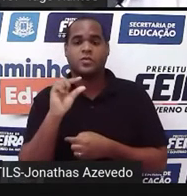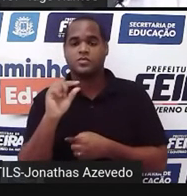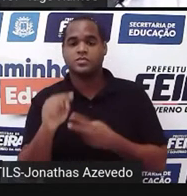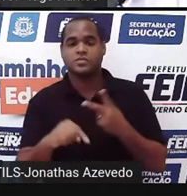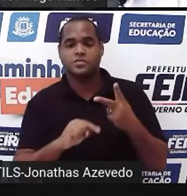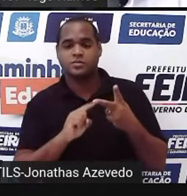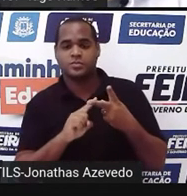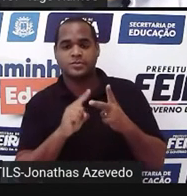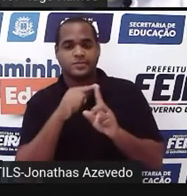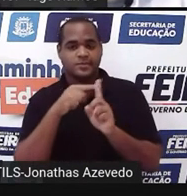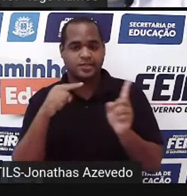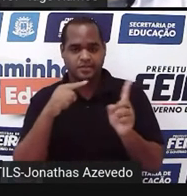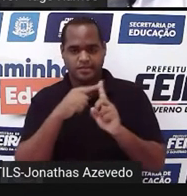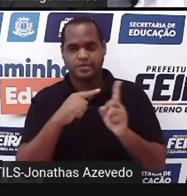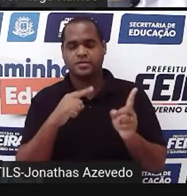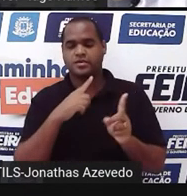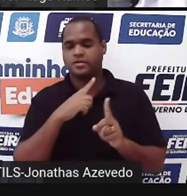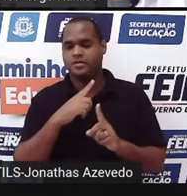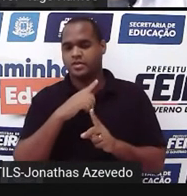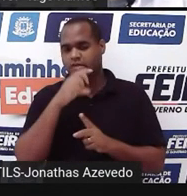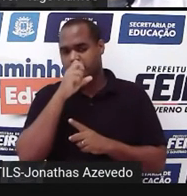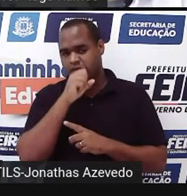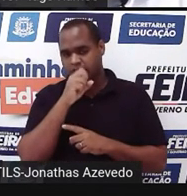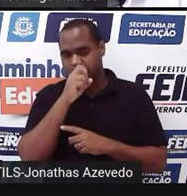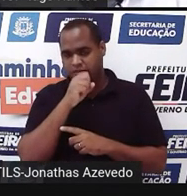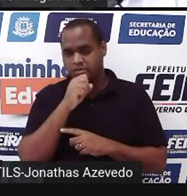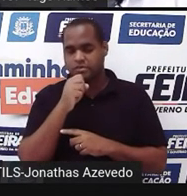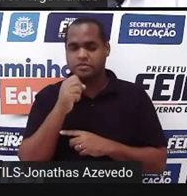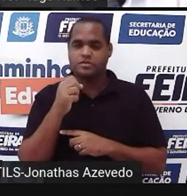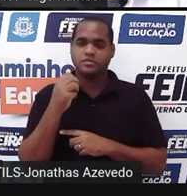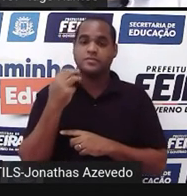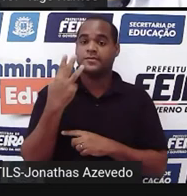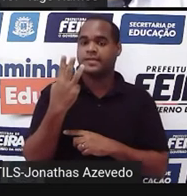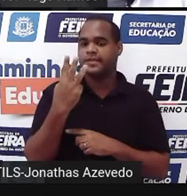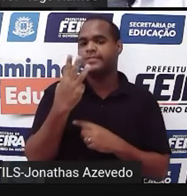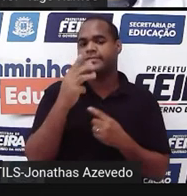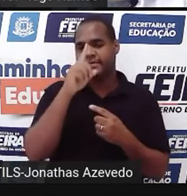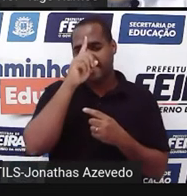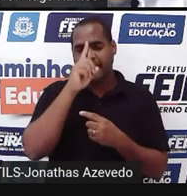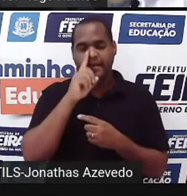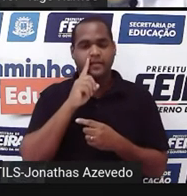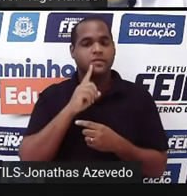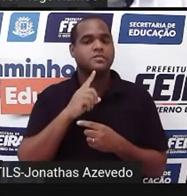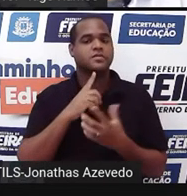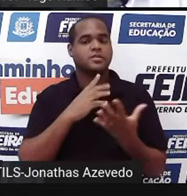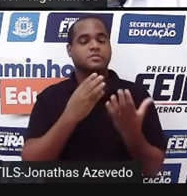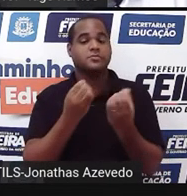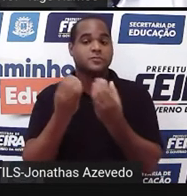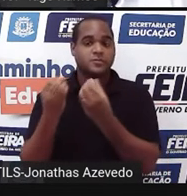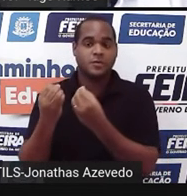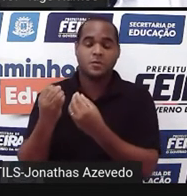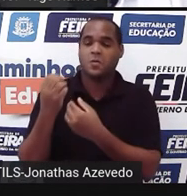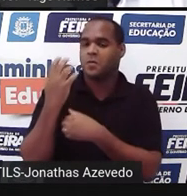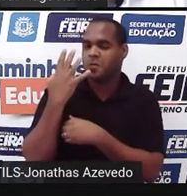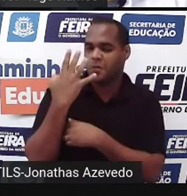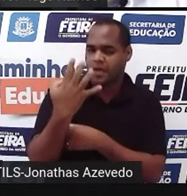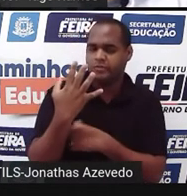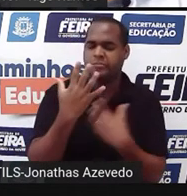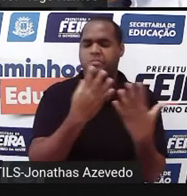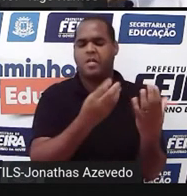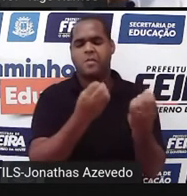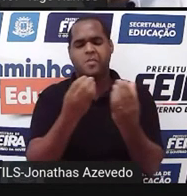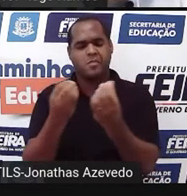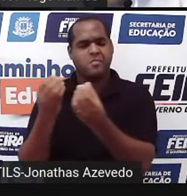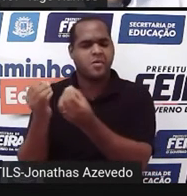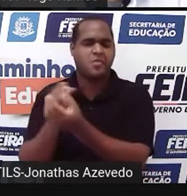vermelho entendi metade para número dois laranja entende a maioria para três em amarelo entende bastante